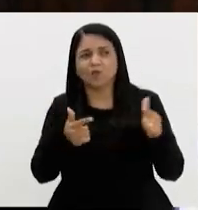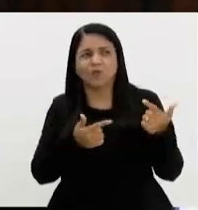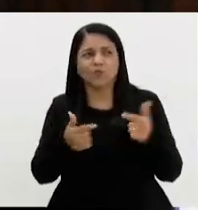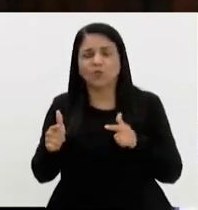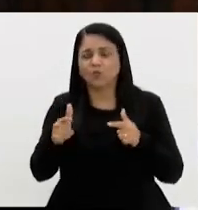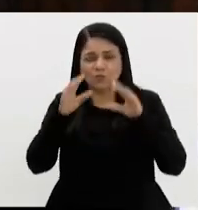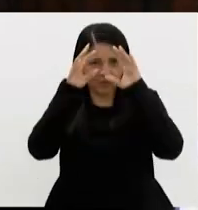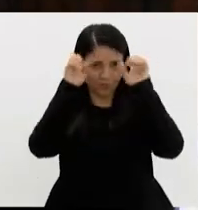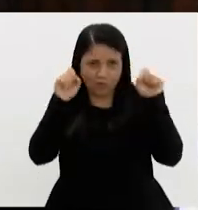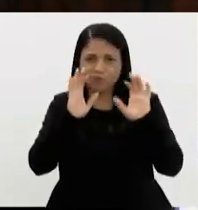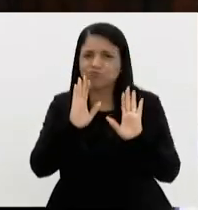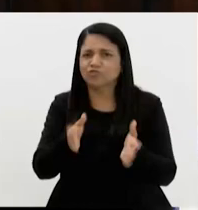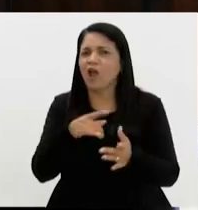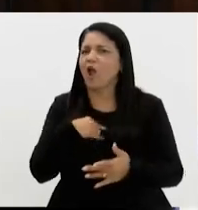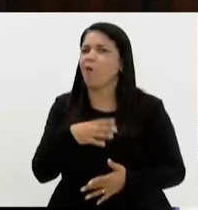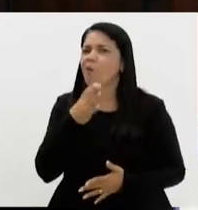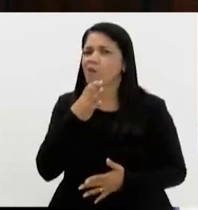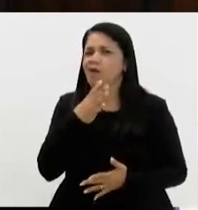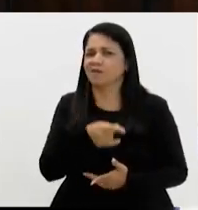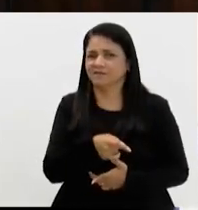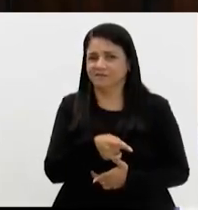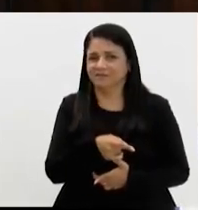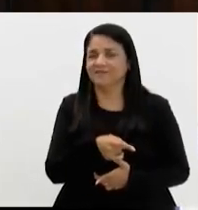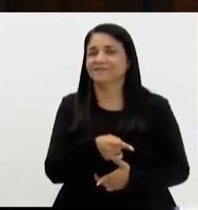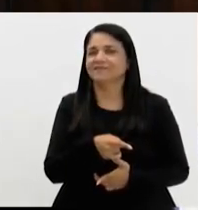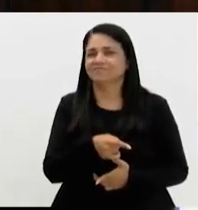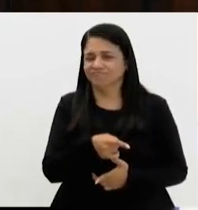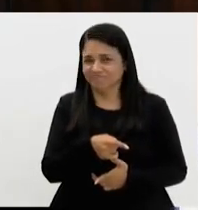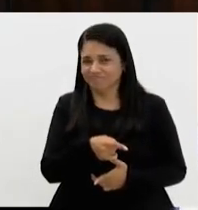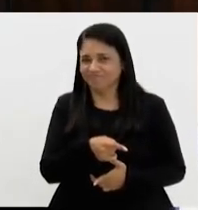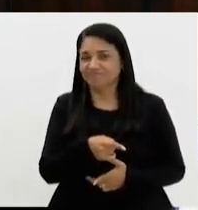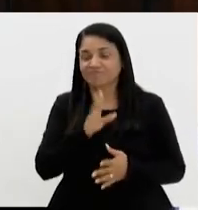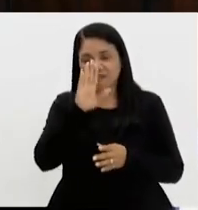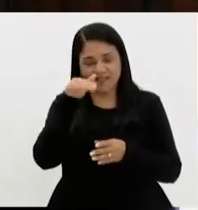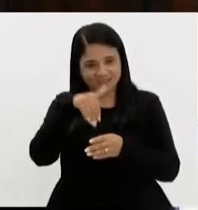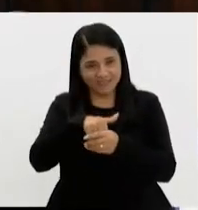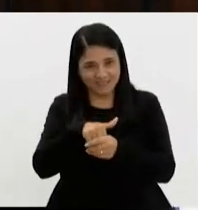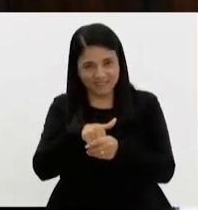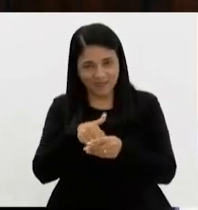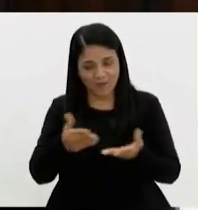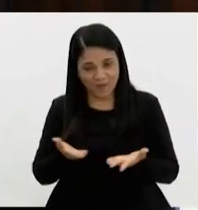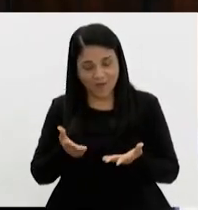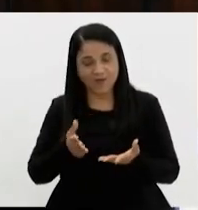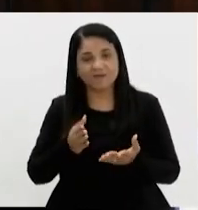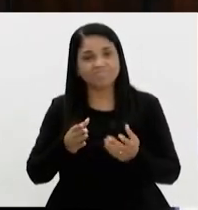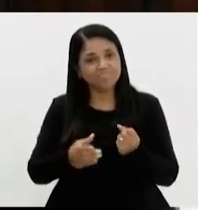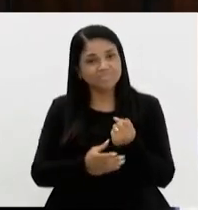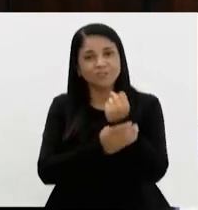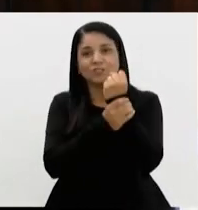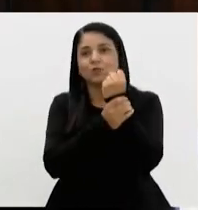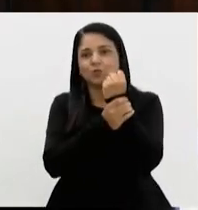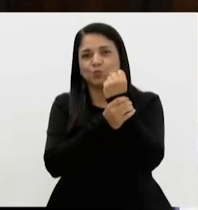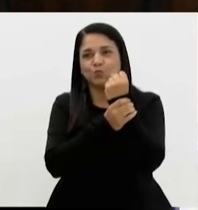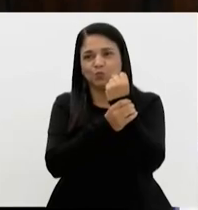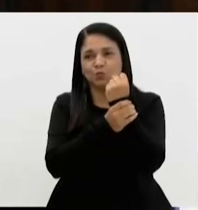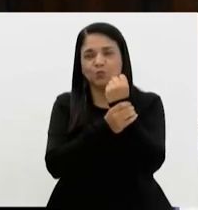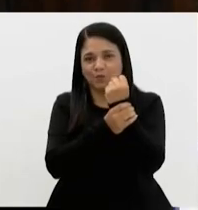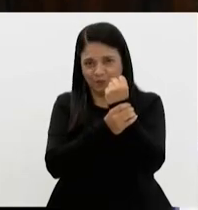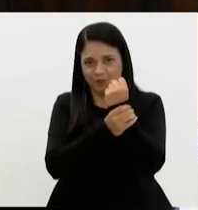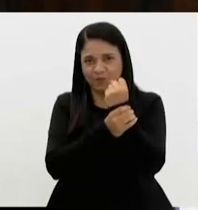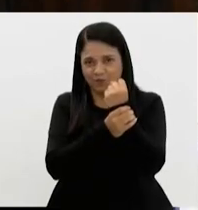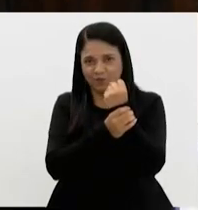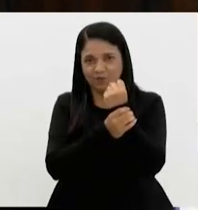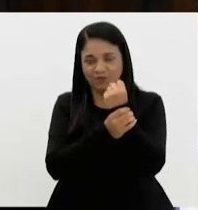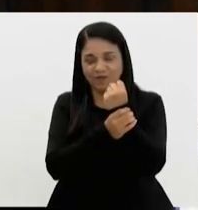Superior então que a gente já tem mais ou menos para essas eleições um Norte seguro que é sempre a melhor opção eh